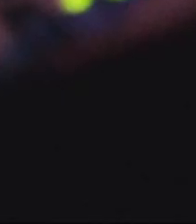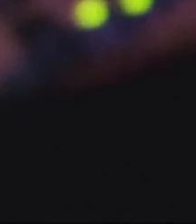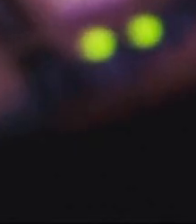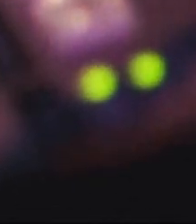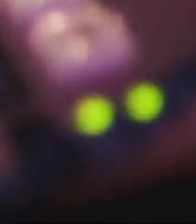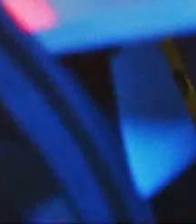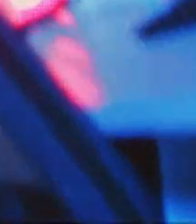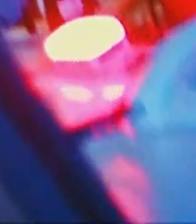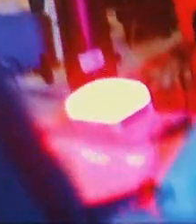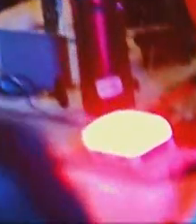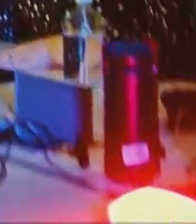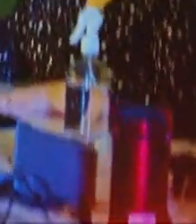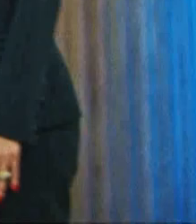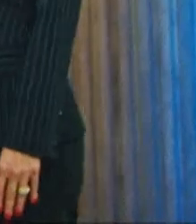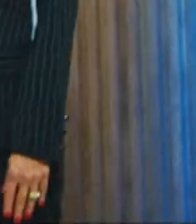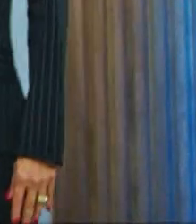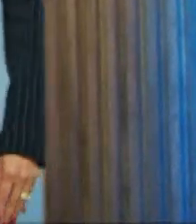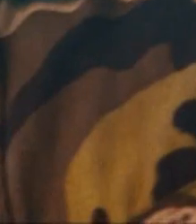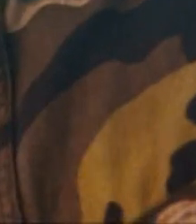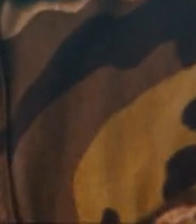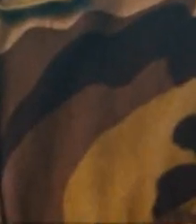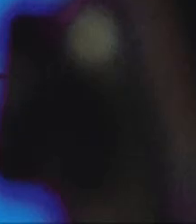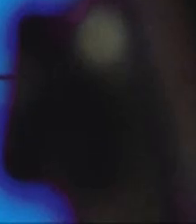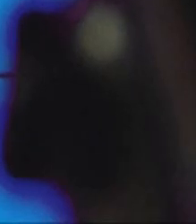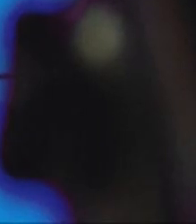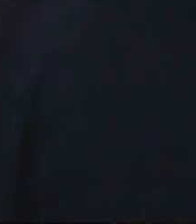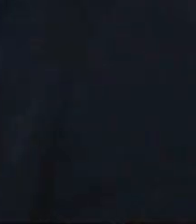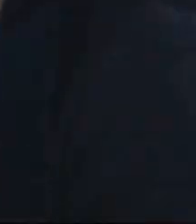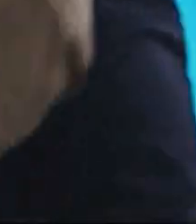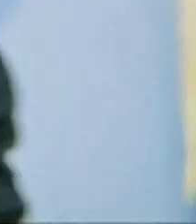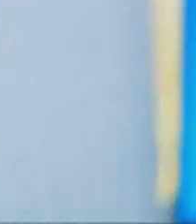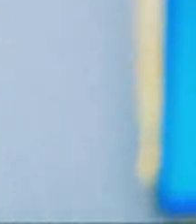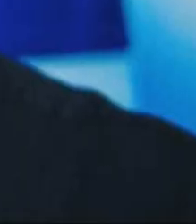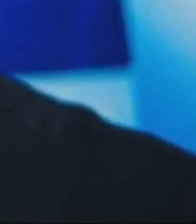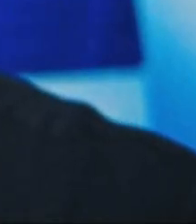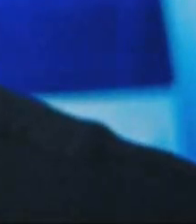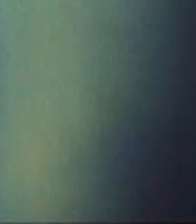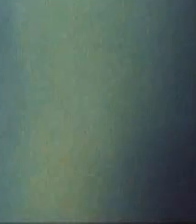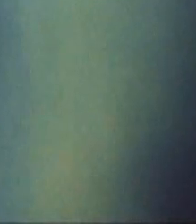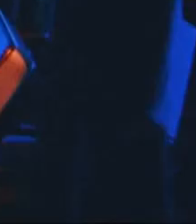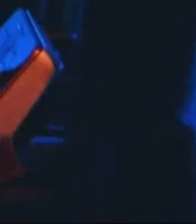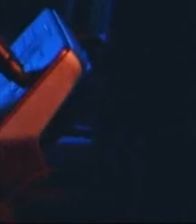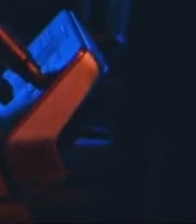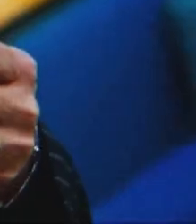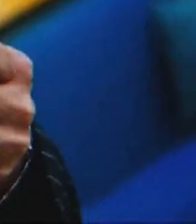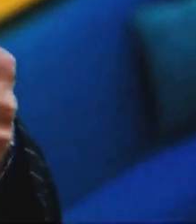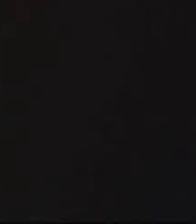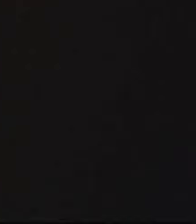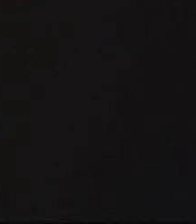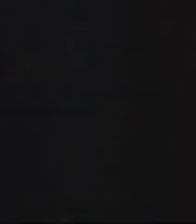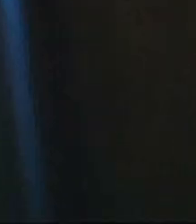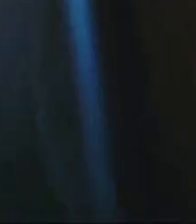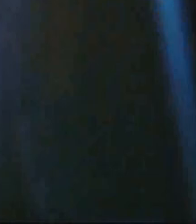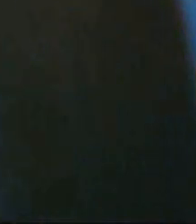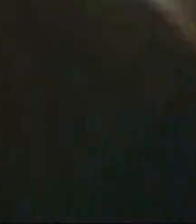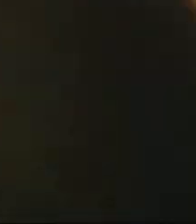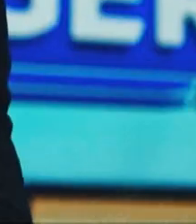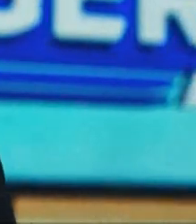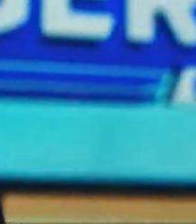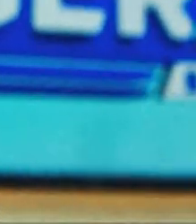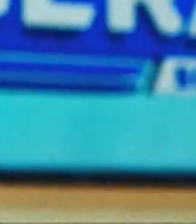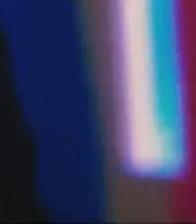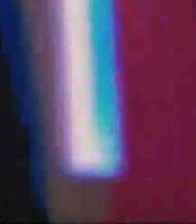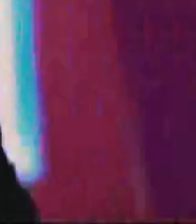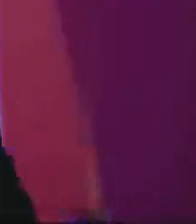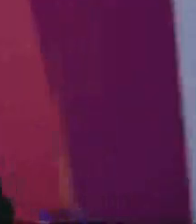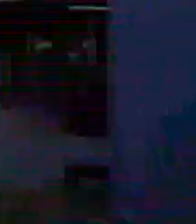é isso. Veja a quantidade de profissionais que nós temos, engajados, talentosos, competentes, comprometidos, que todos os dias procuram fazer o